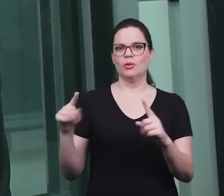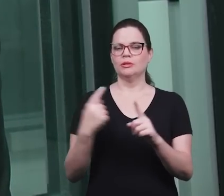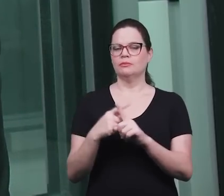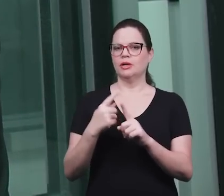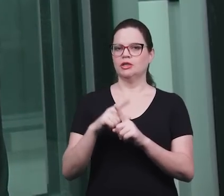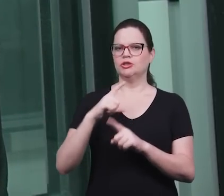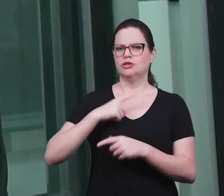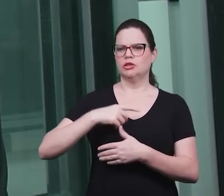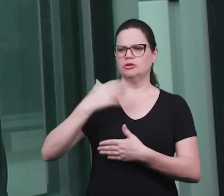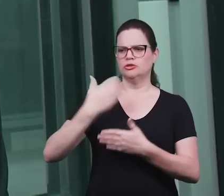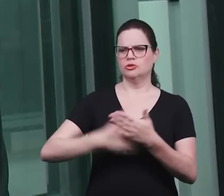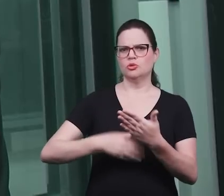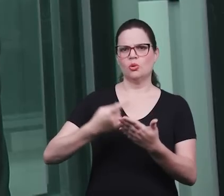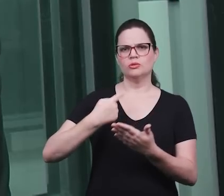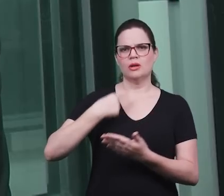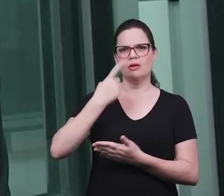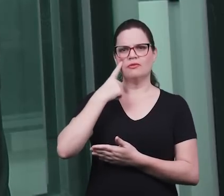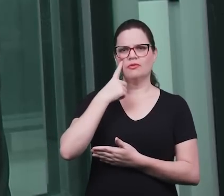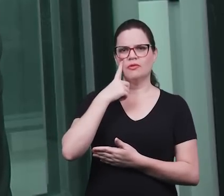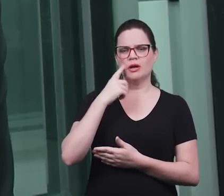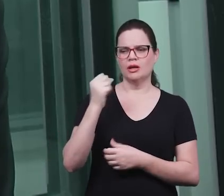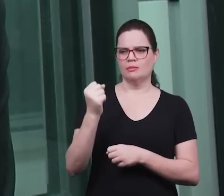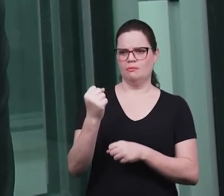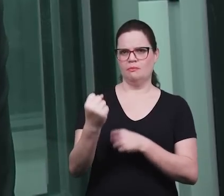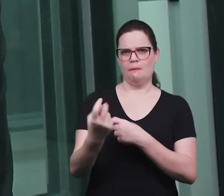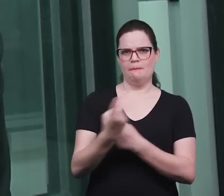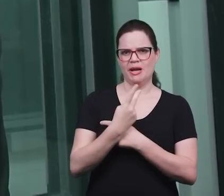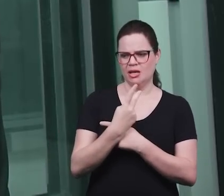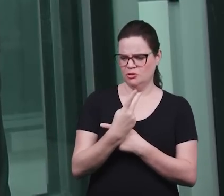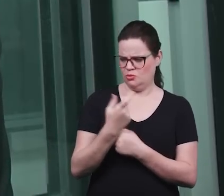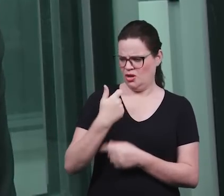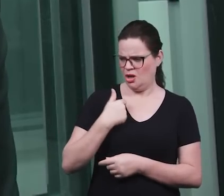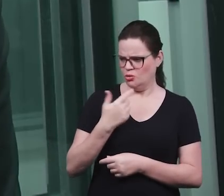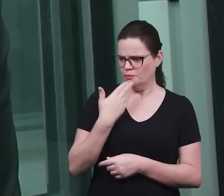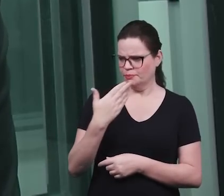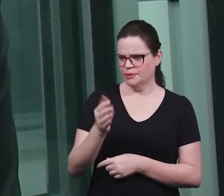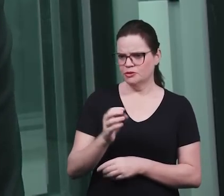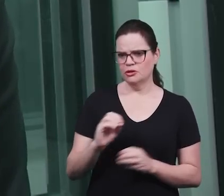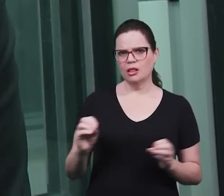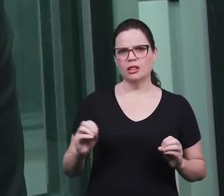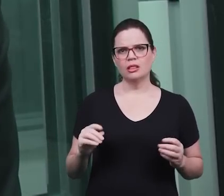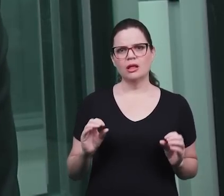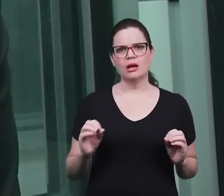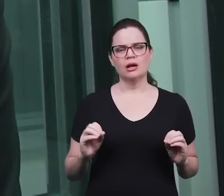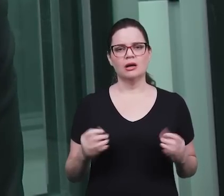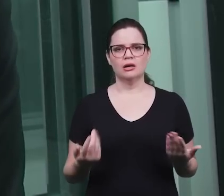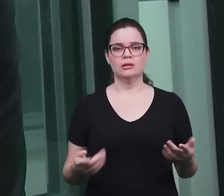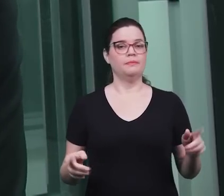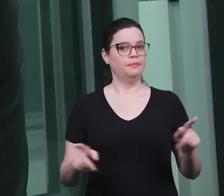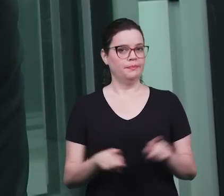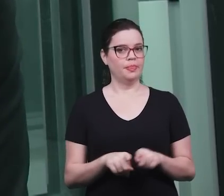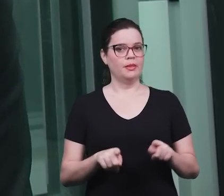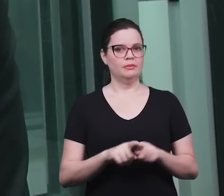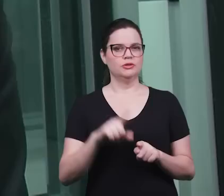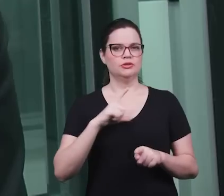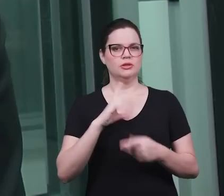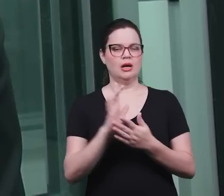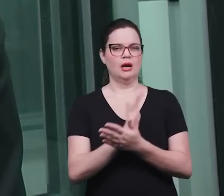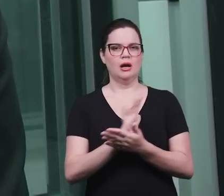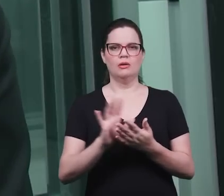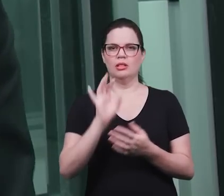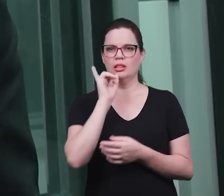tinham empréstimos que elas não reconheciam. Tinha casos até bastante tristes